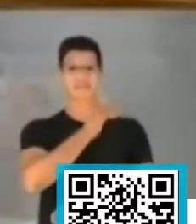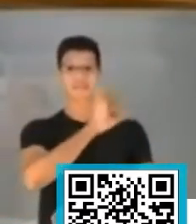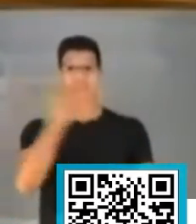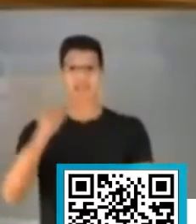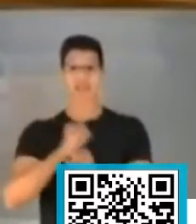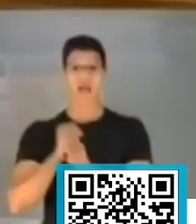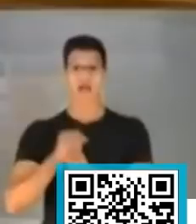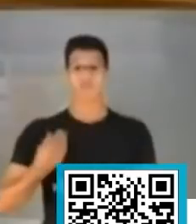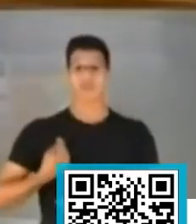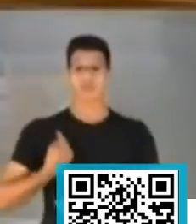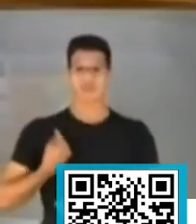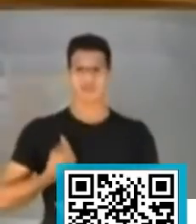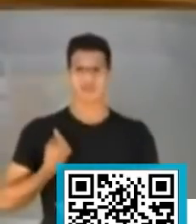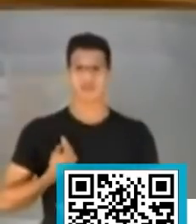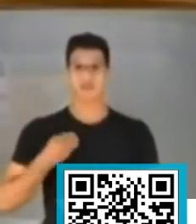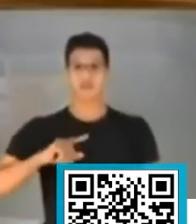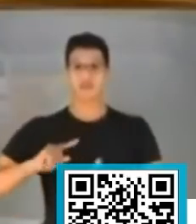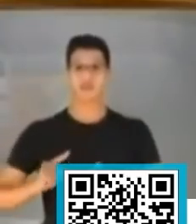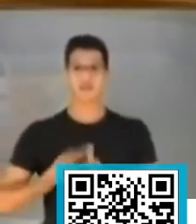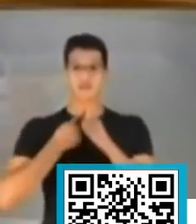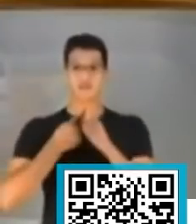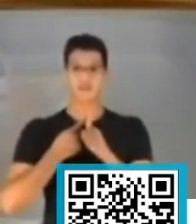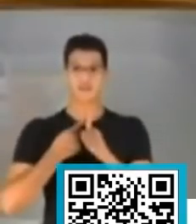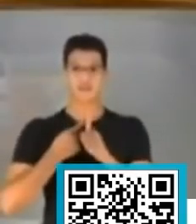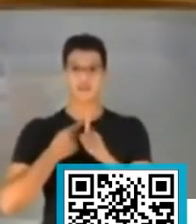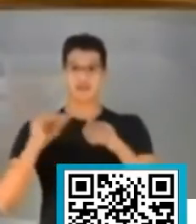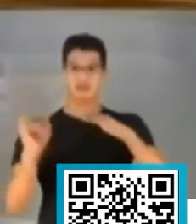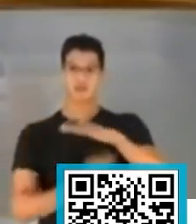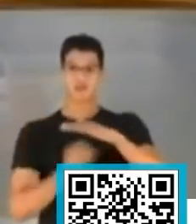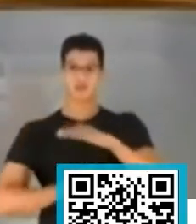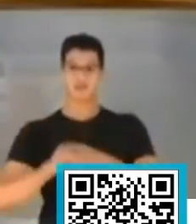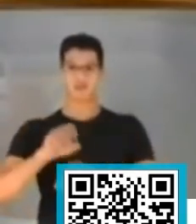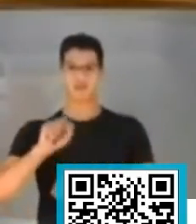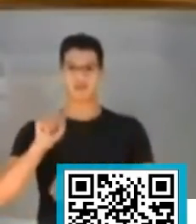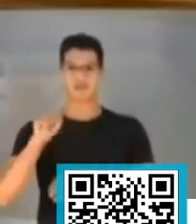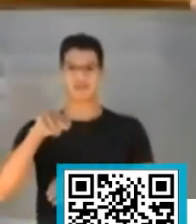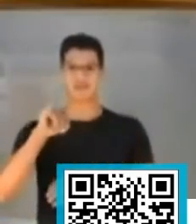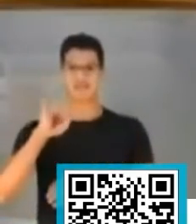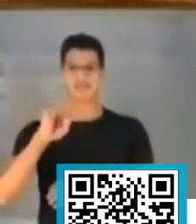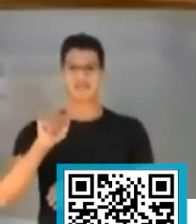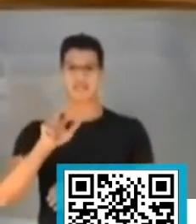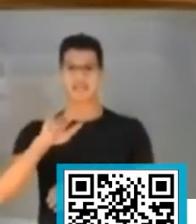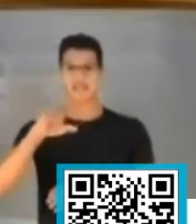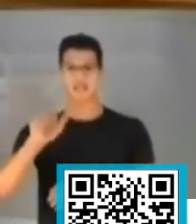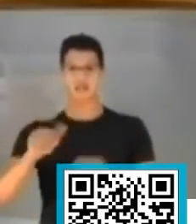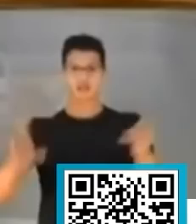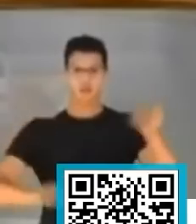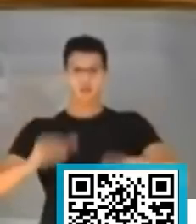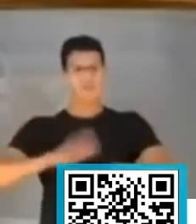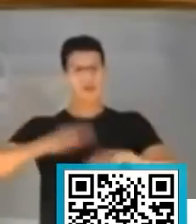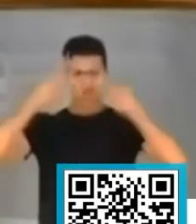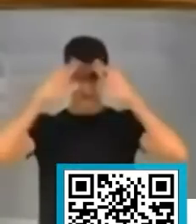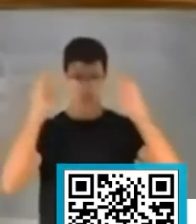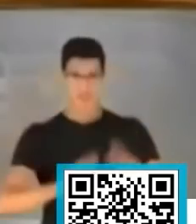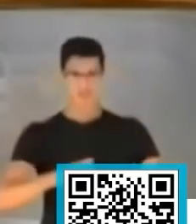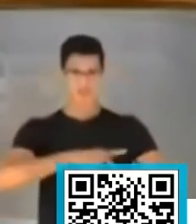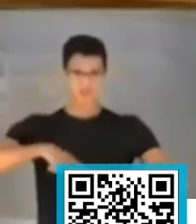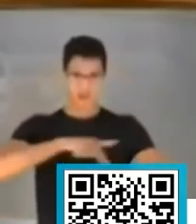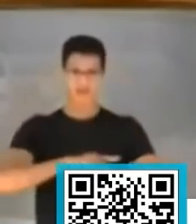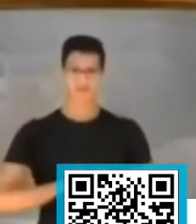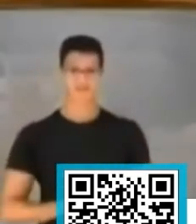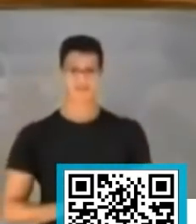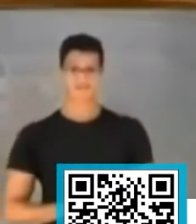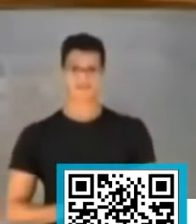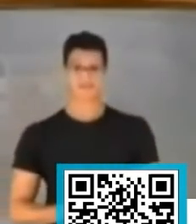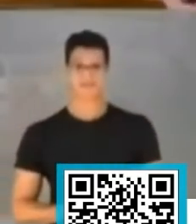100 anos de existência uma das primeiras instituições sanitárias dos laboratórios mais respeitados do país é